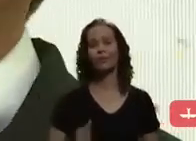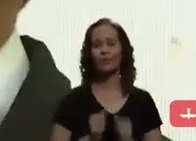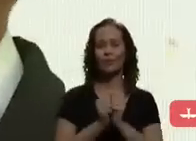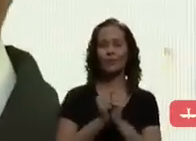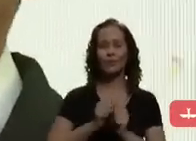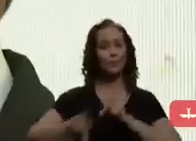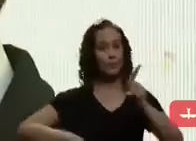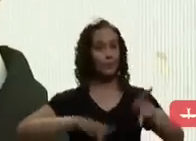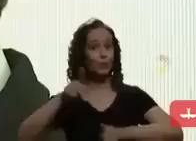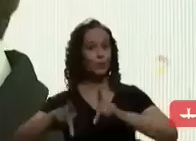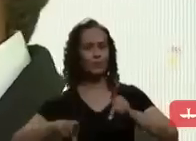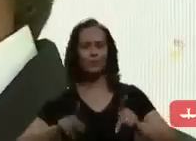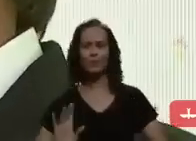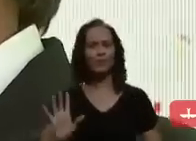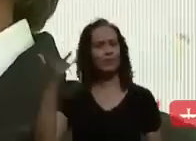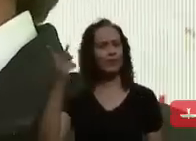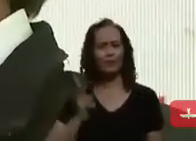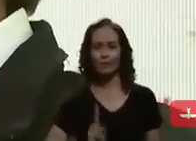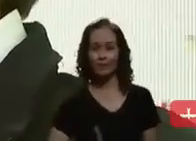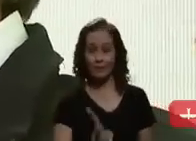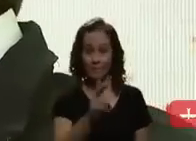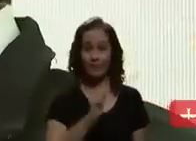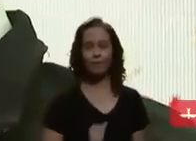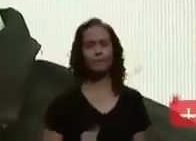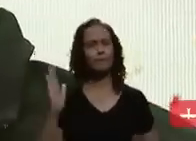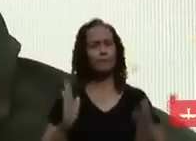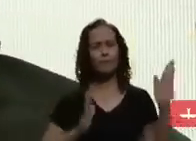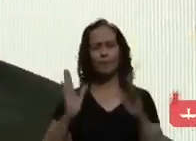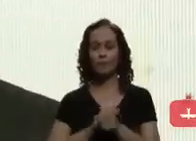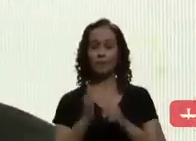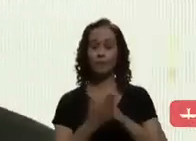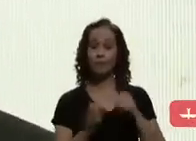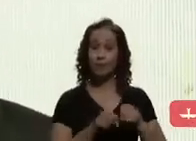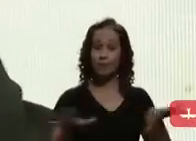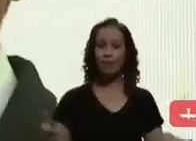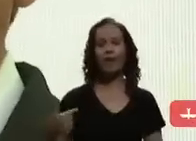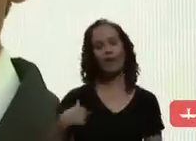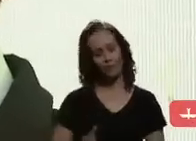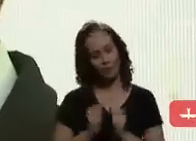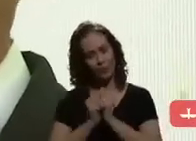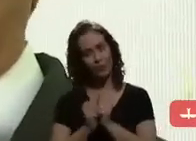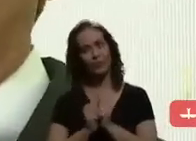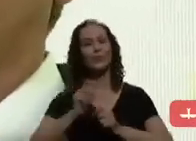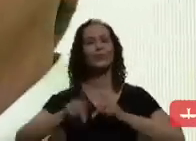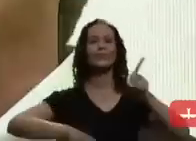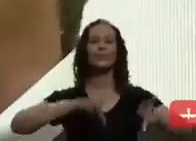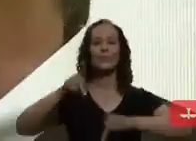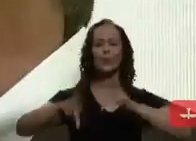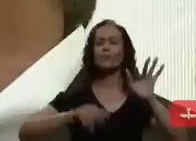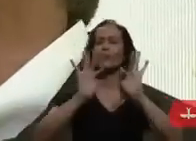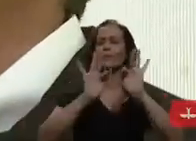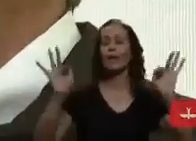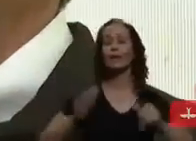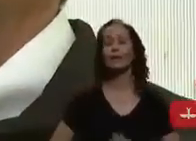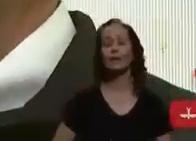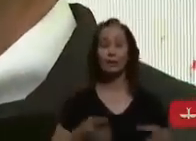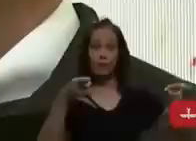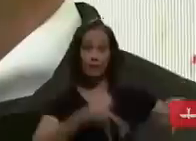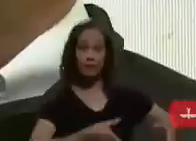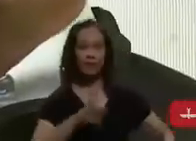é uma constante. Mesmo durante a pandemia, estive no meio do povo. São elas: não